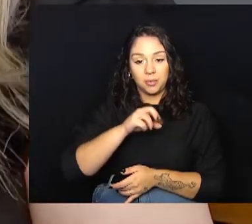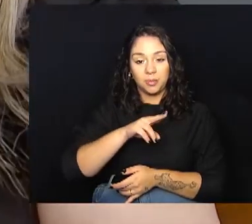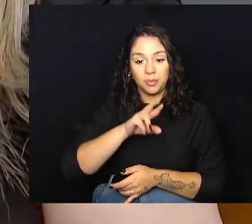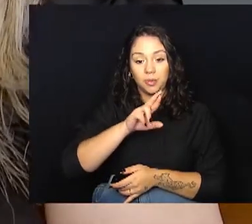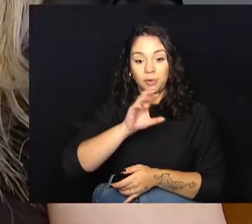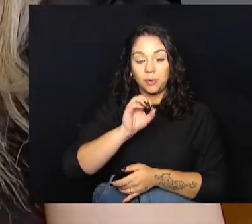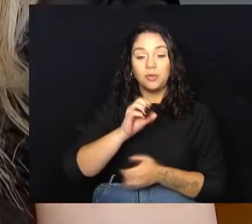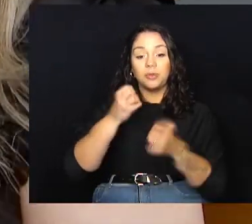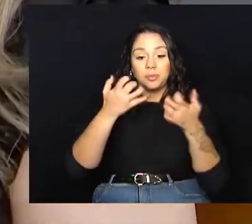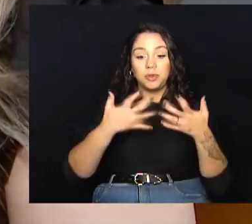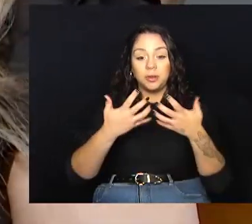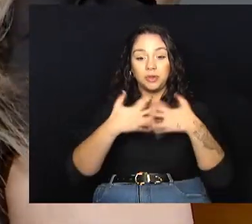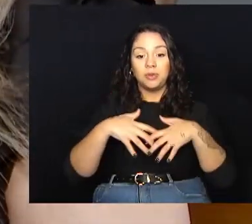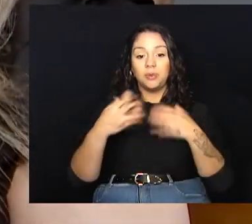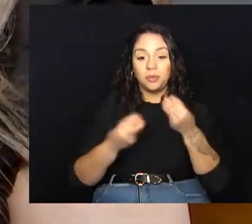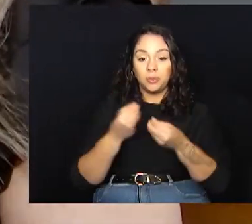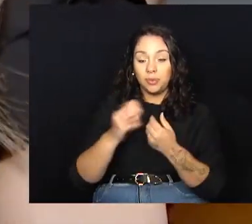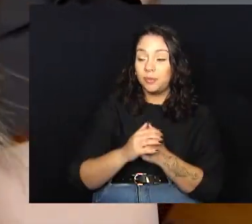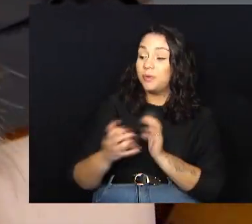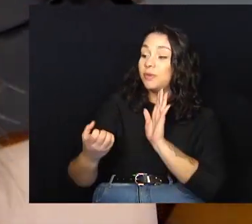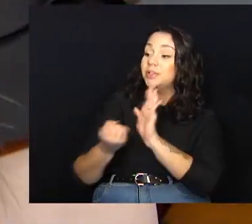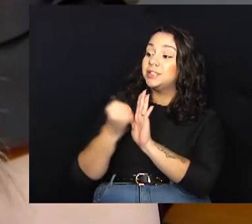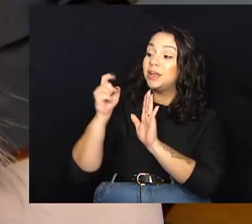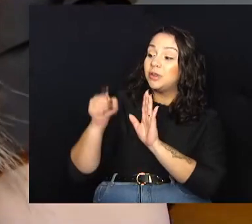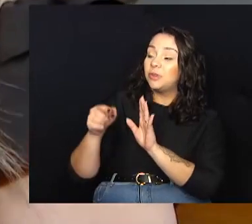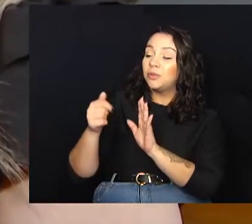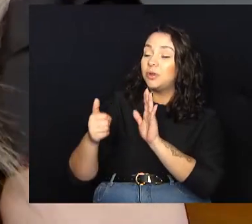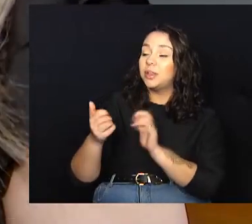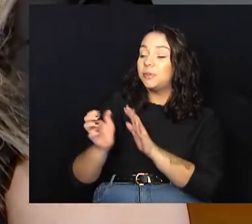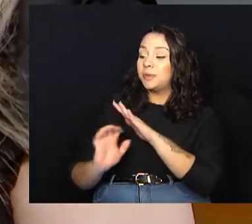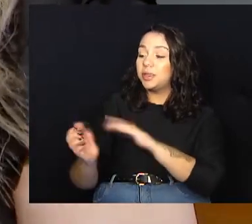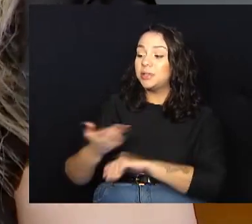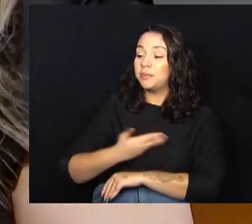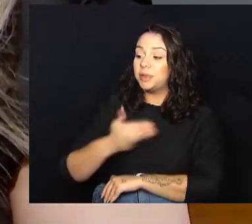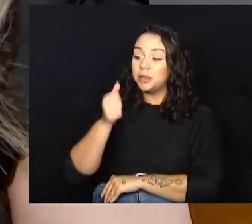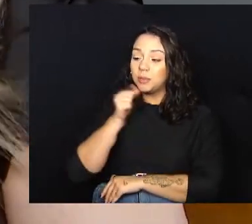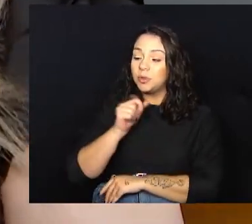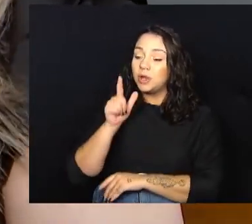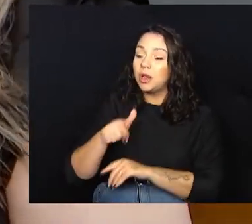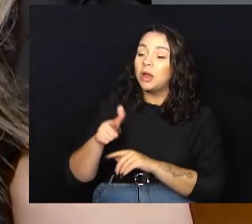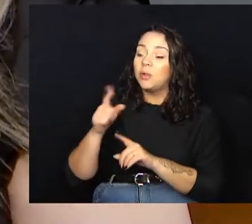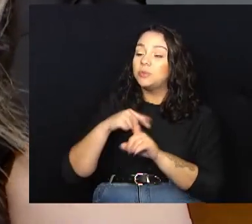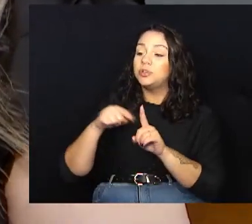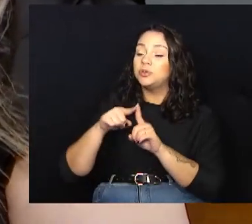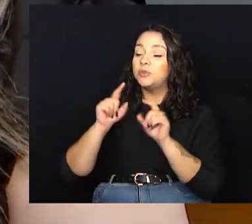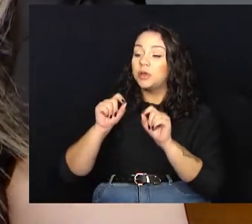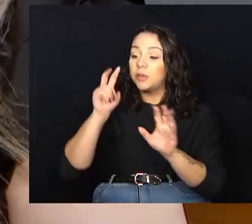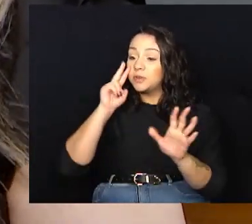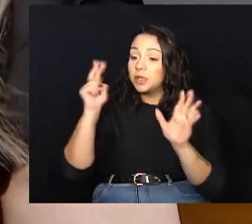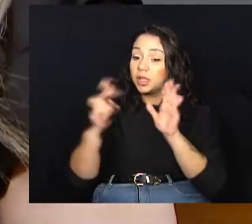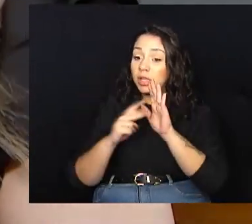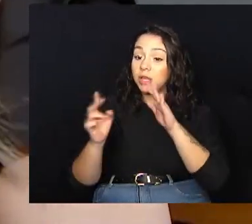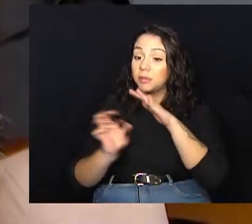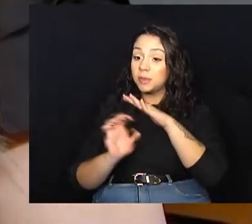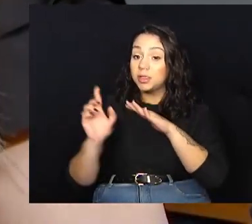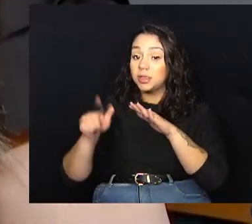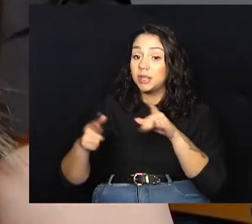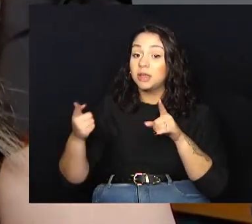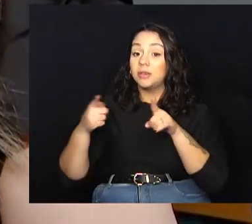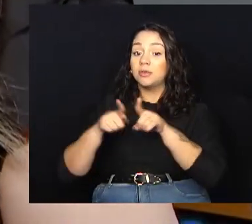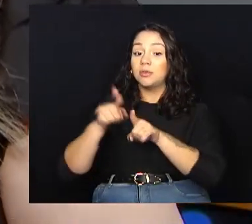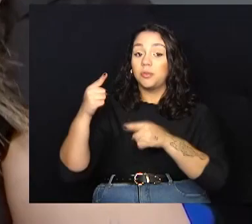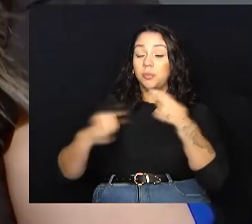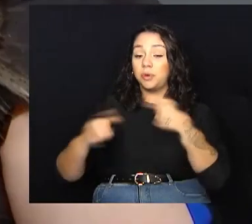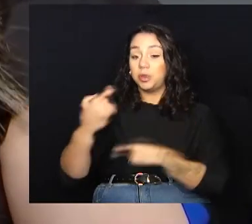amiga da mulher vem com o objetivo de fortalecer essa empresa e dar visibilidade aquelas empresas que são parceiras das